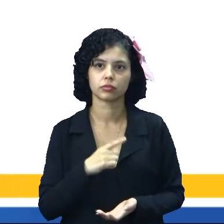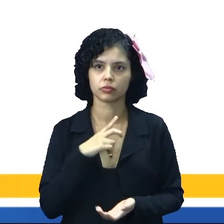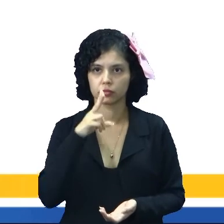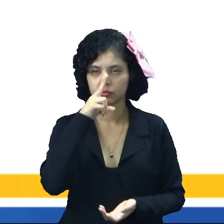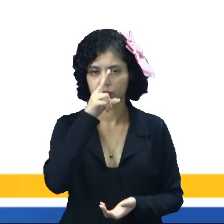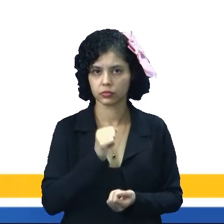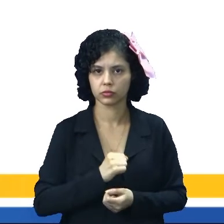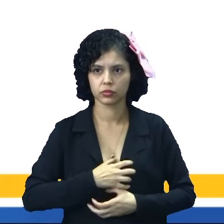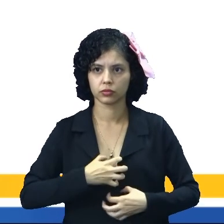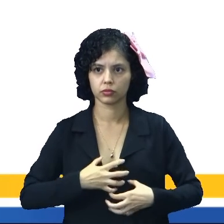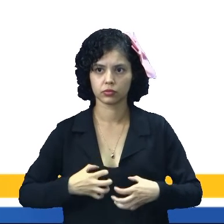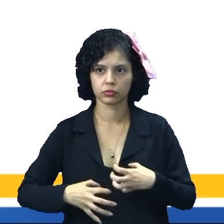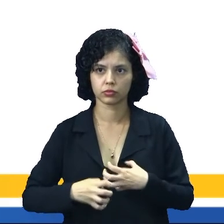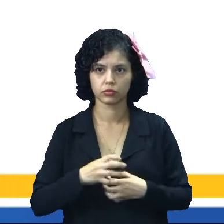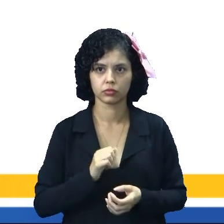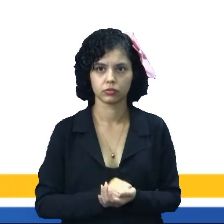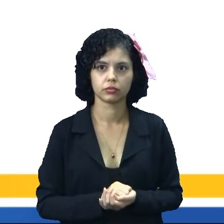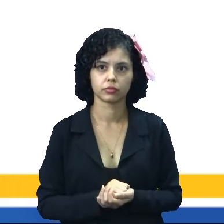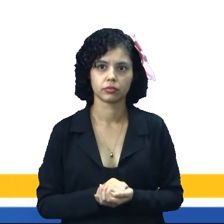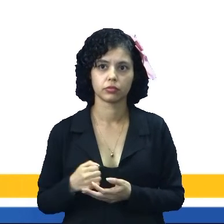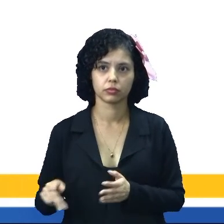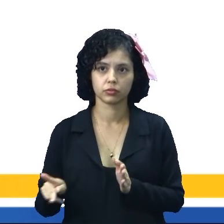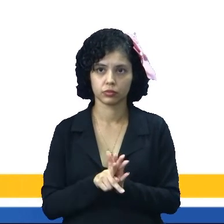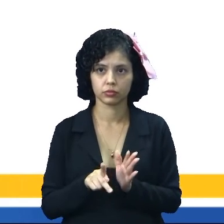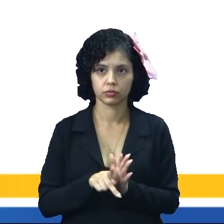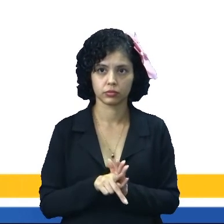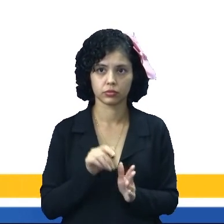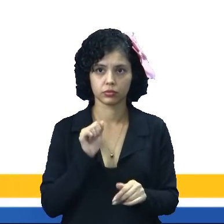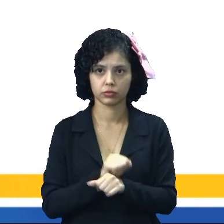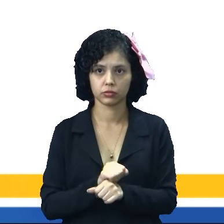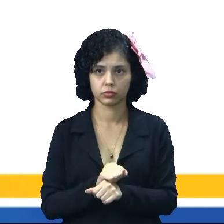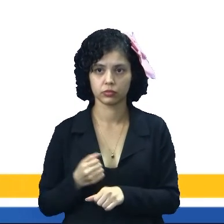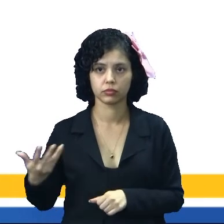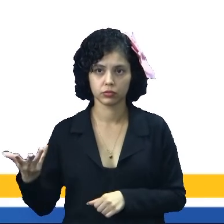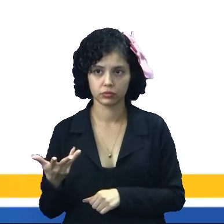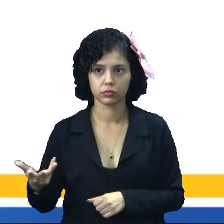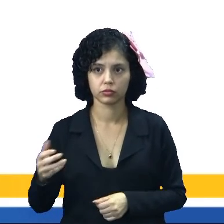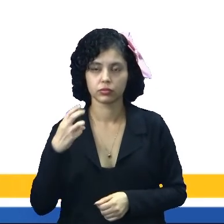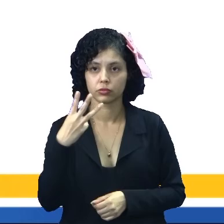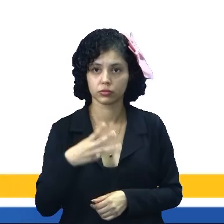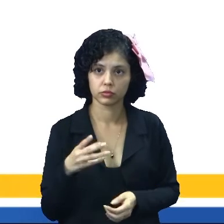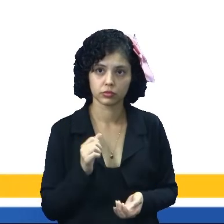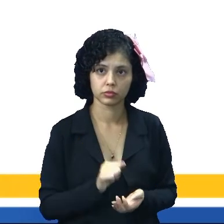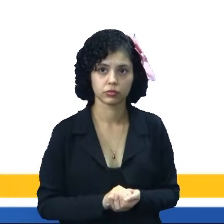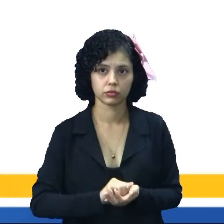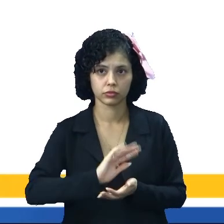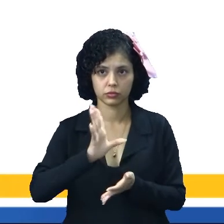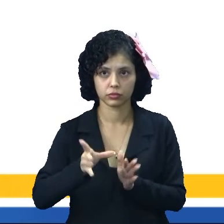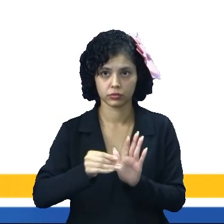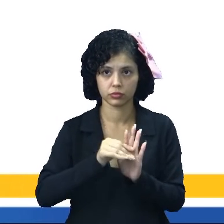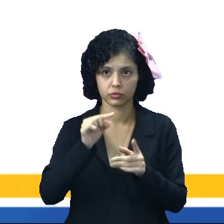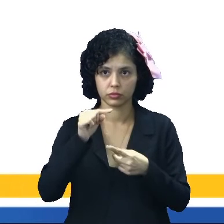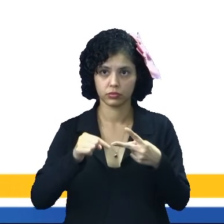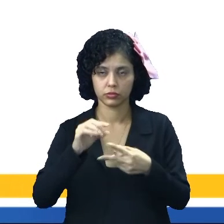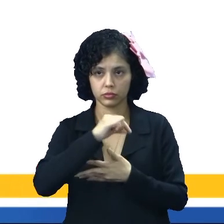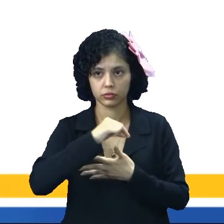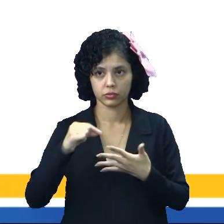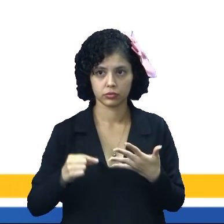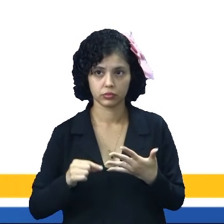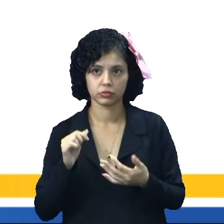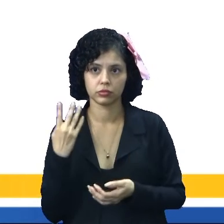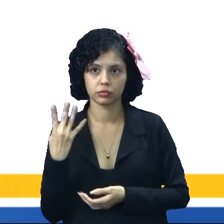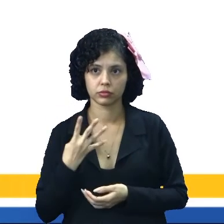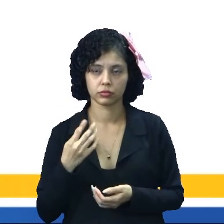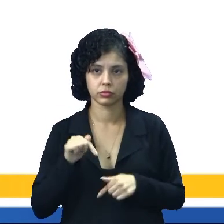poder corrosivo. 2. São capazes de neutralizar bases. 3. São compostos por 2 elementos químicos.